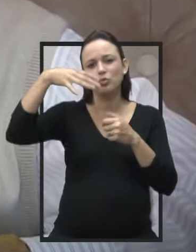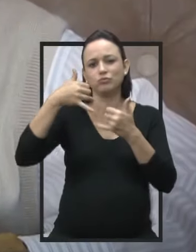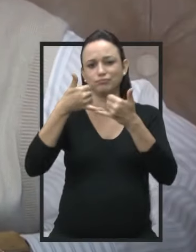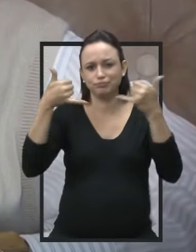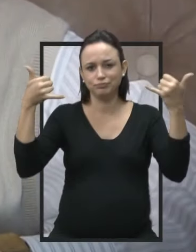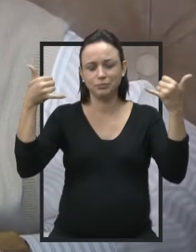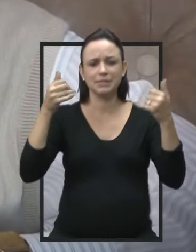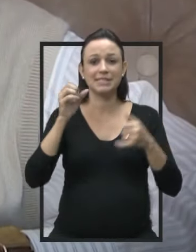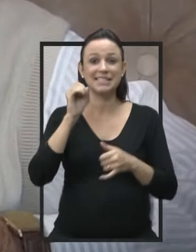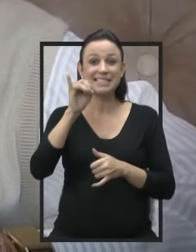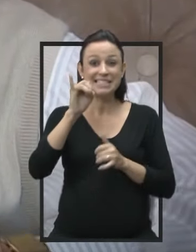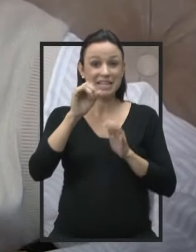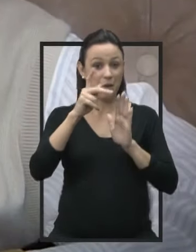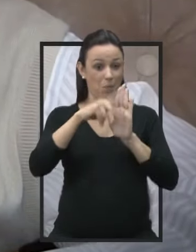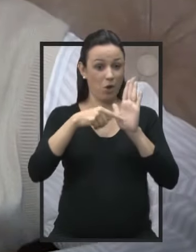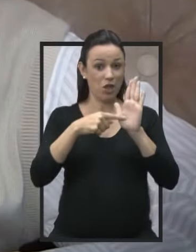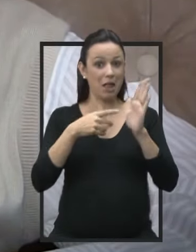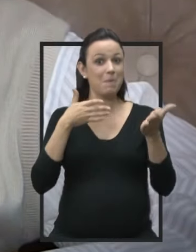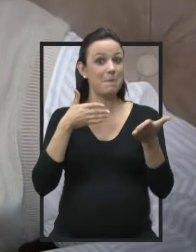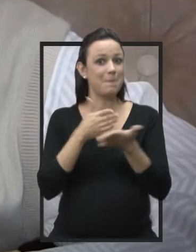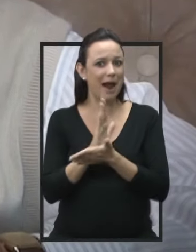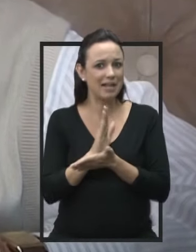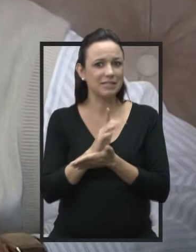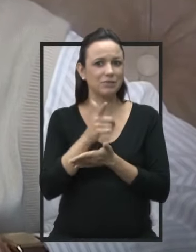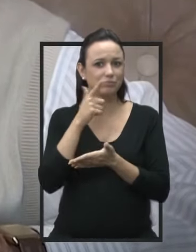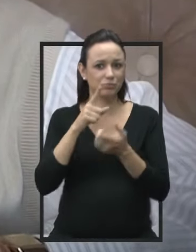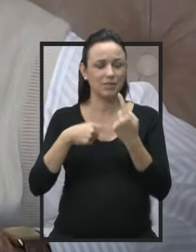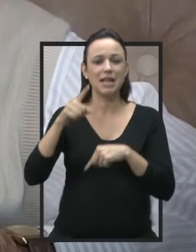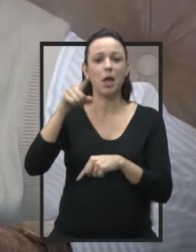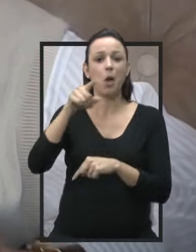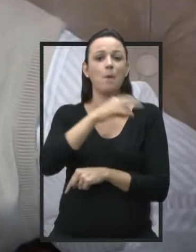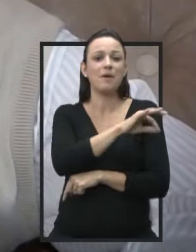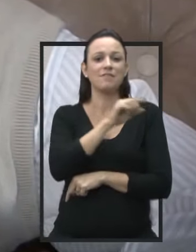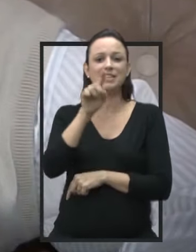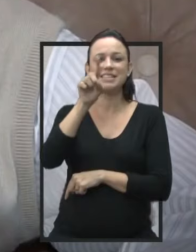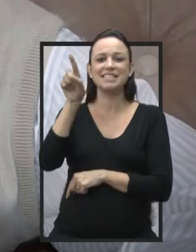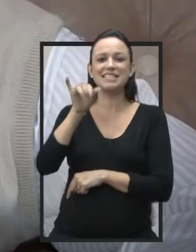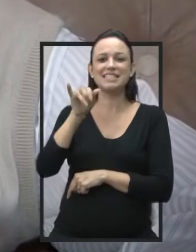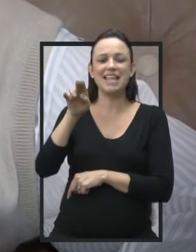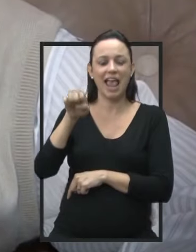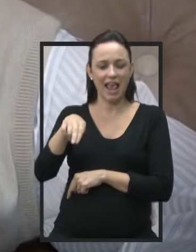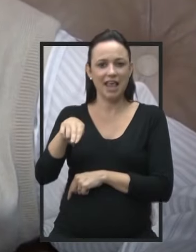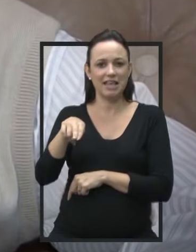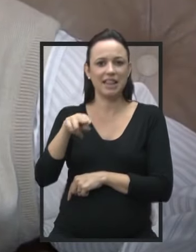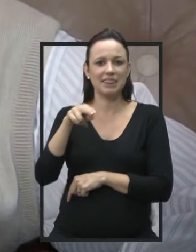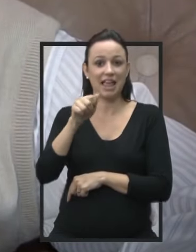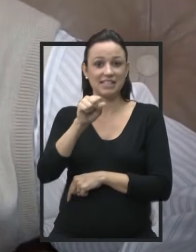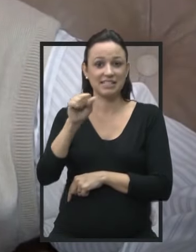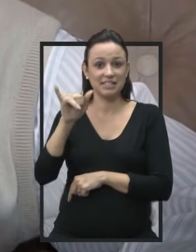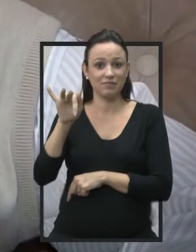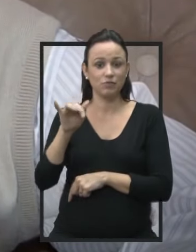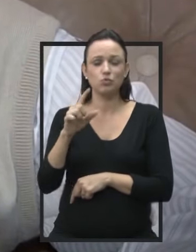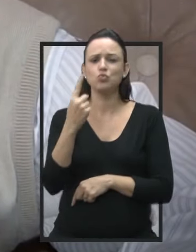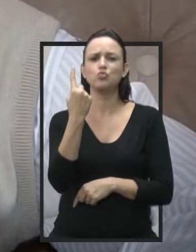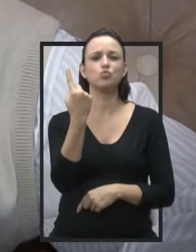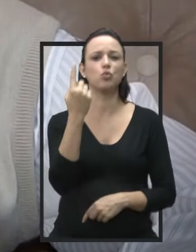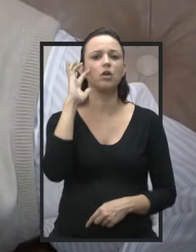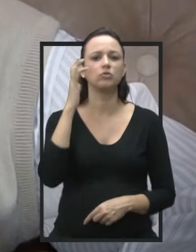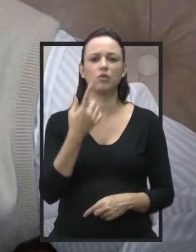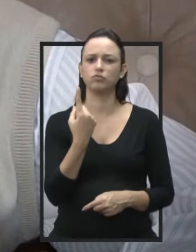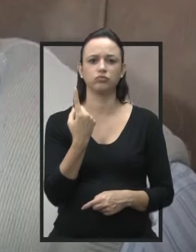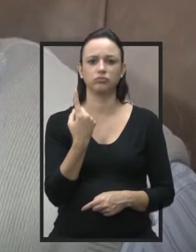projeto desse tem sucesso, o Ziem Nassif só tinha uma solução, só uma: